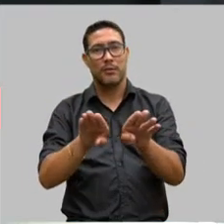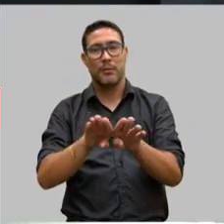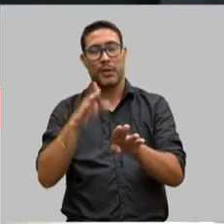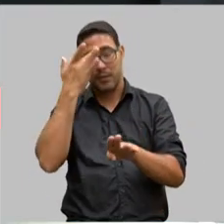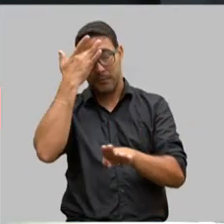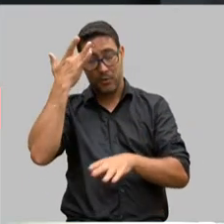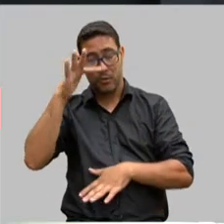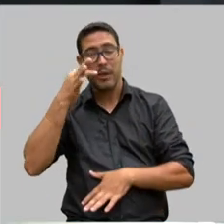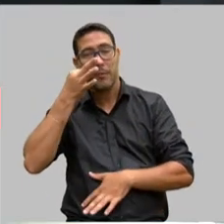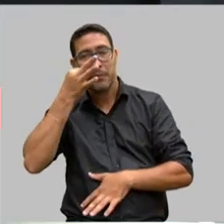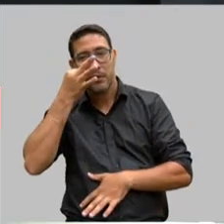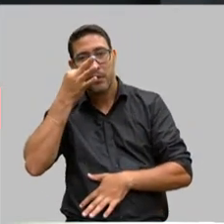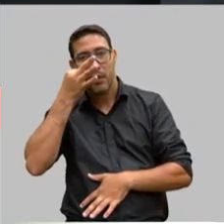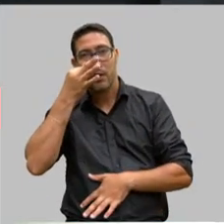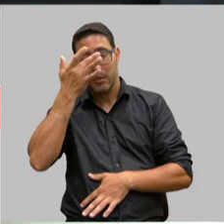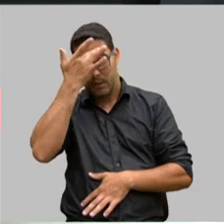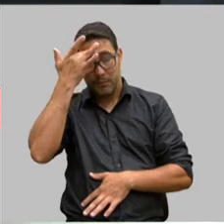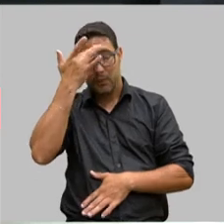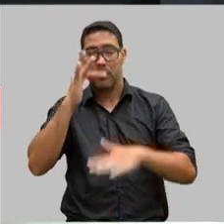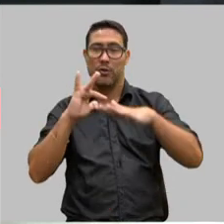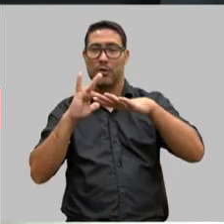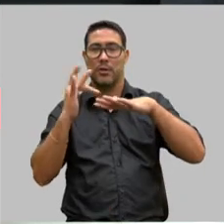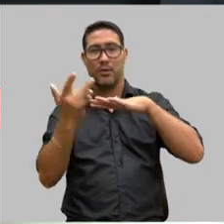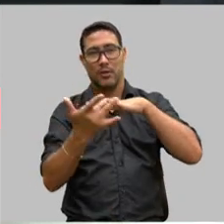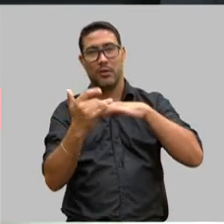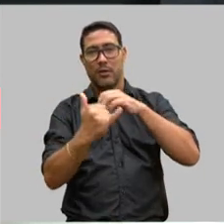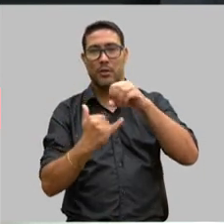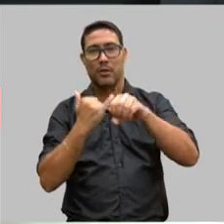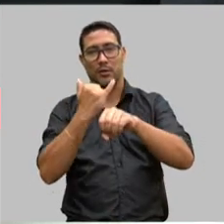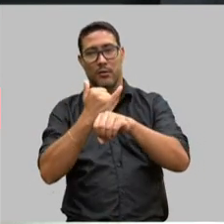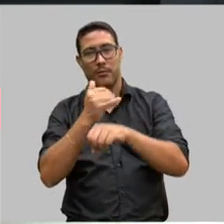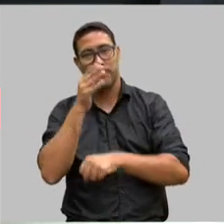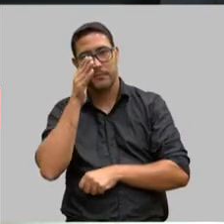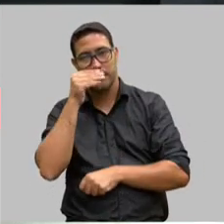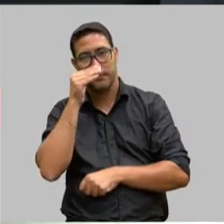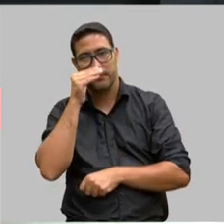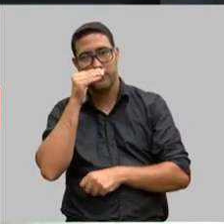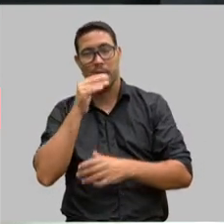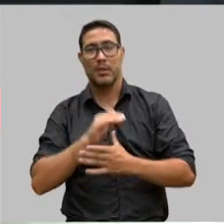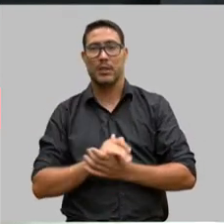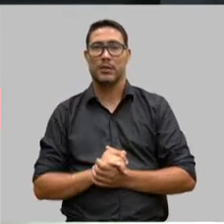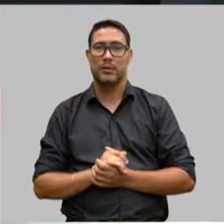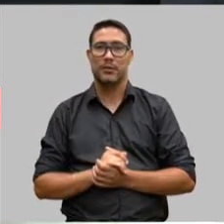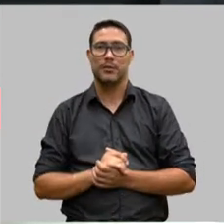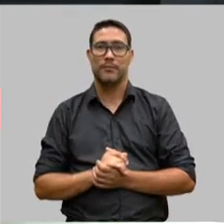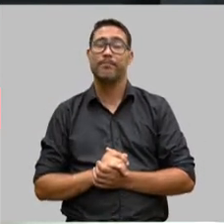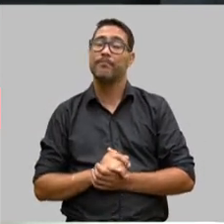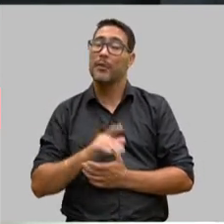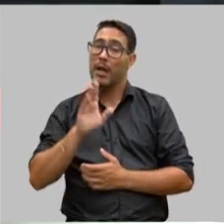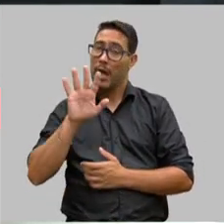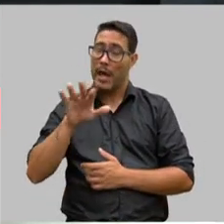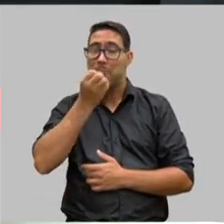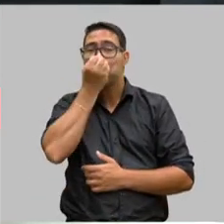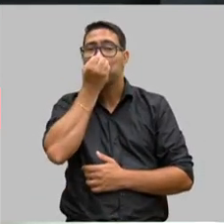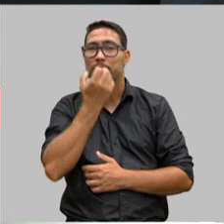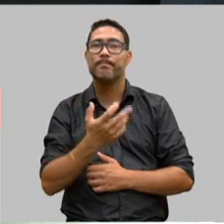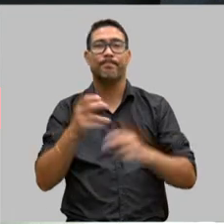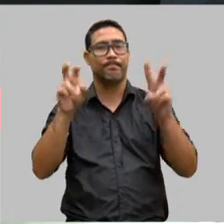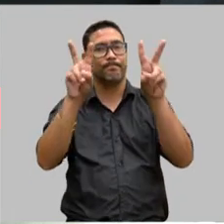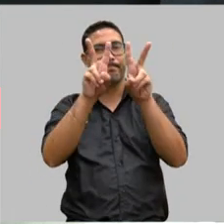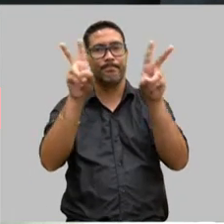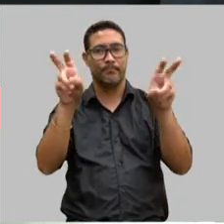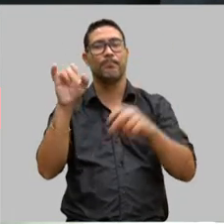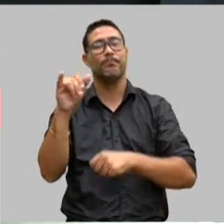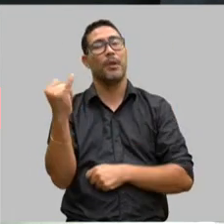acompanham online. Muito providencial esse tema, né? E principalmente